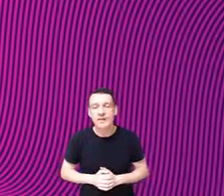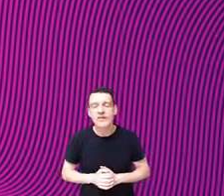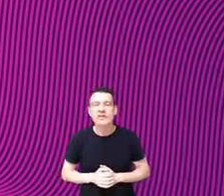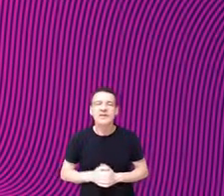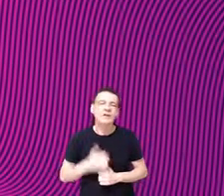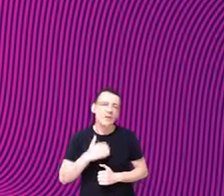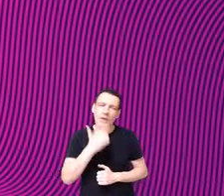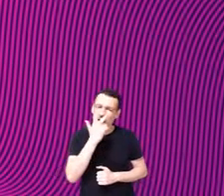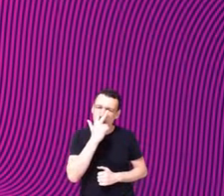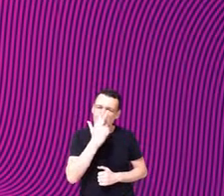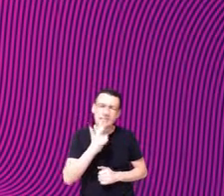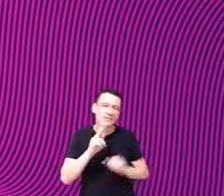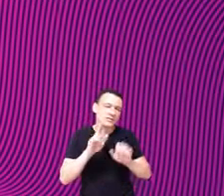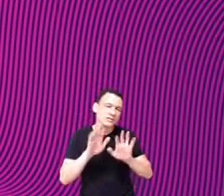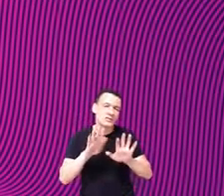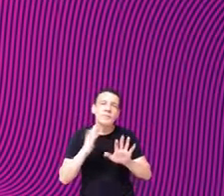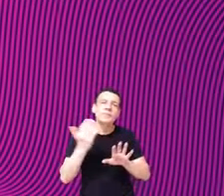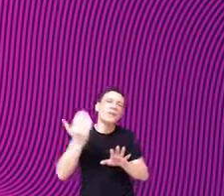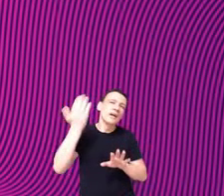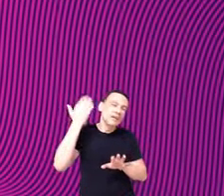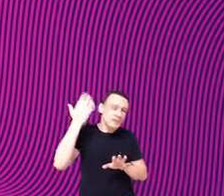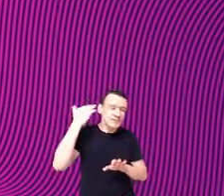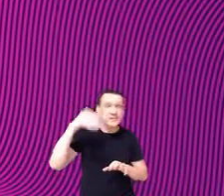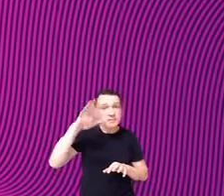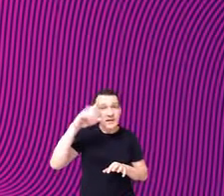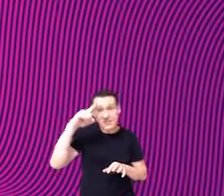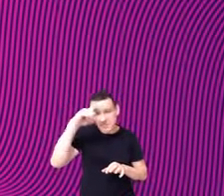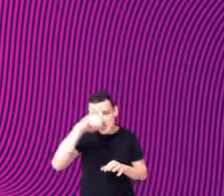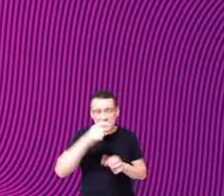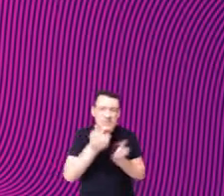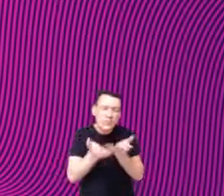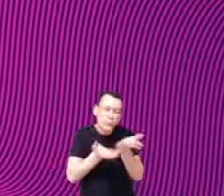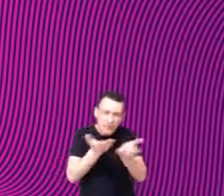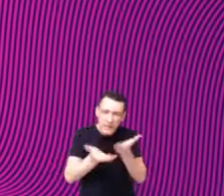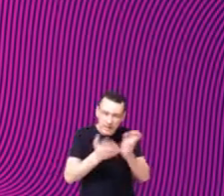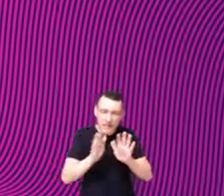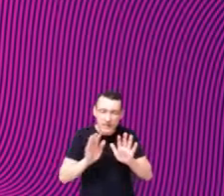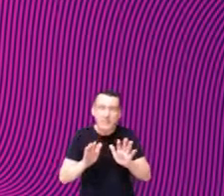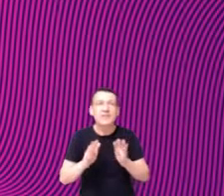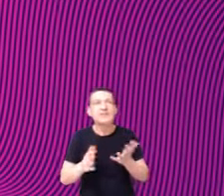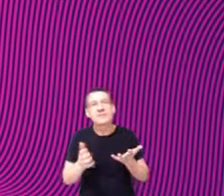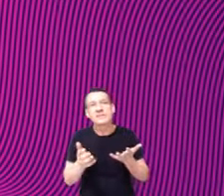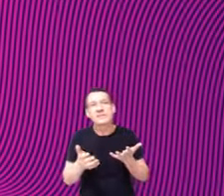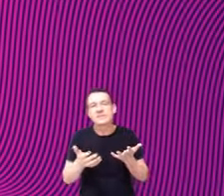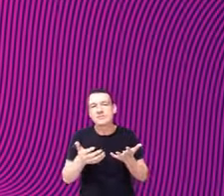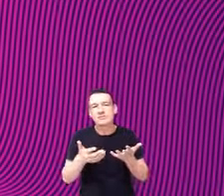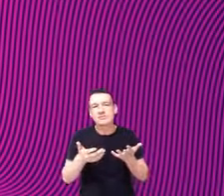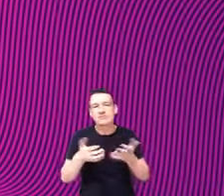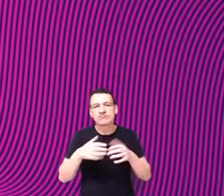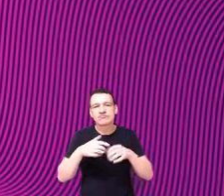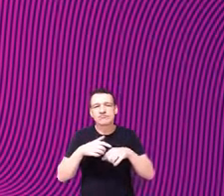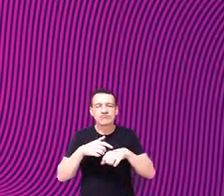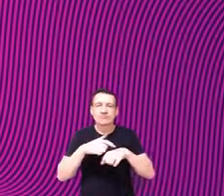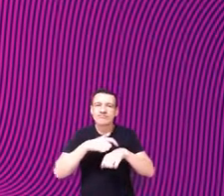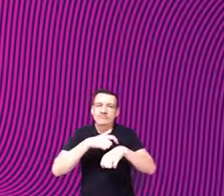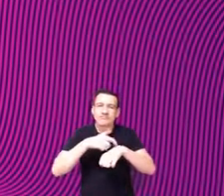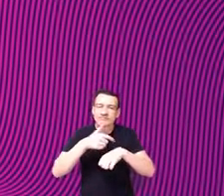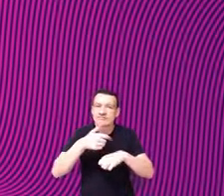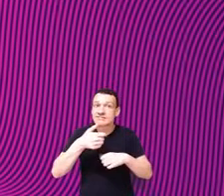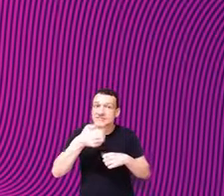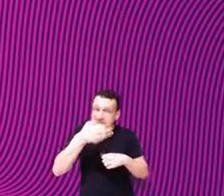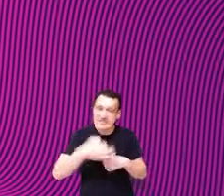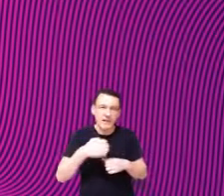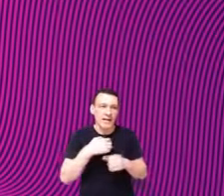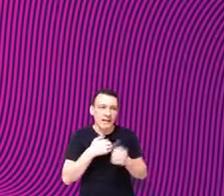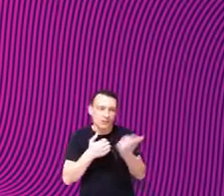transições de cuidado, né, no momento certo você envolver, e também mesmo na atenção primária, você